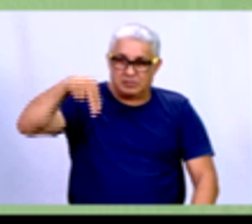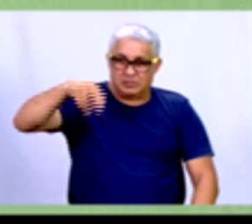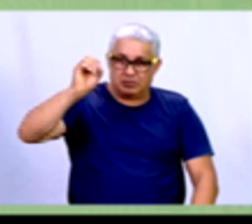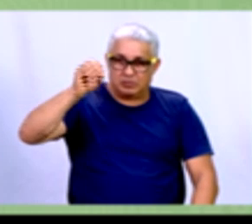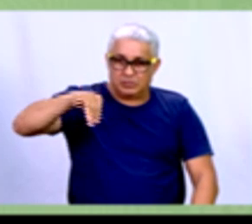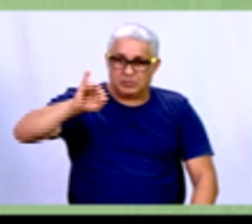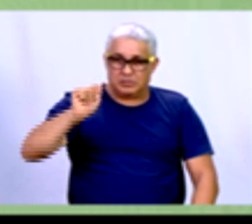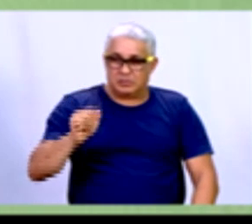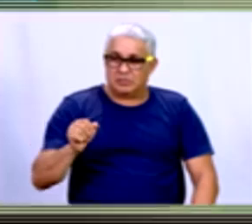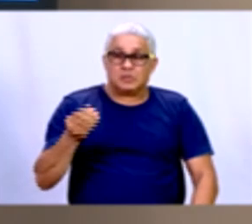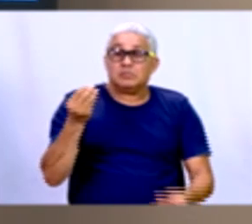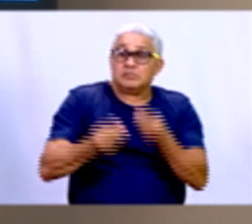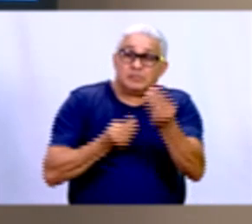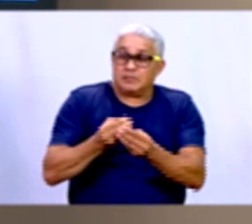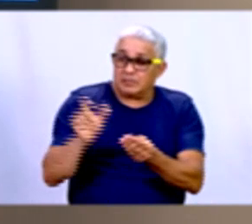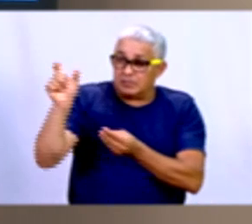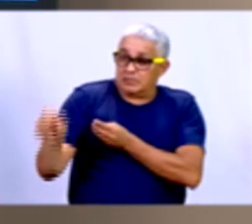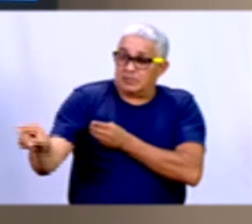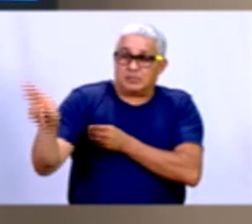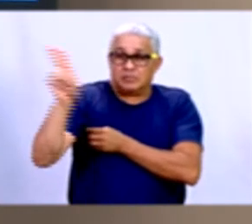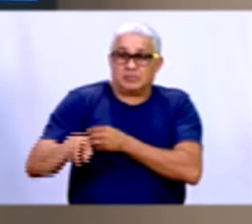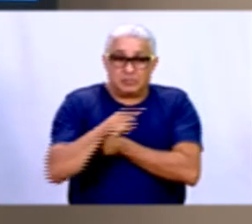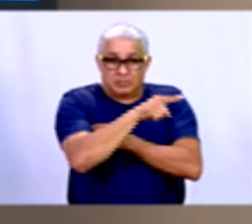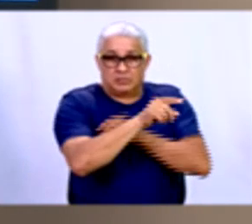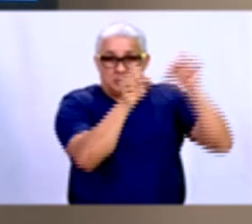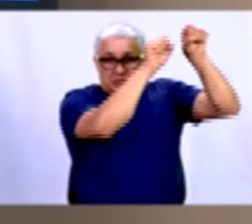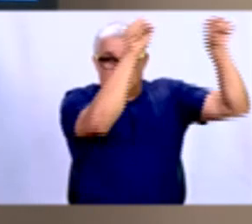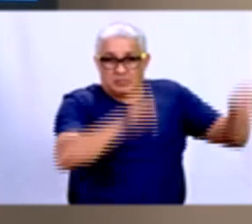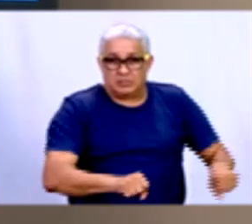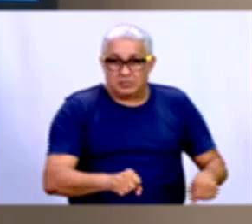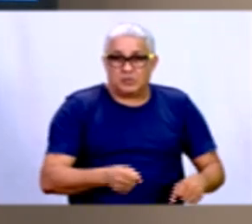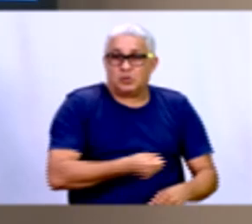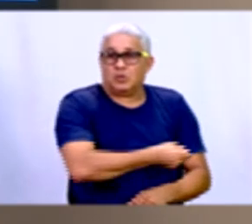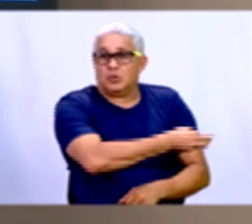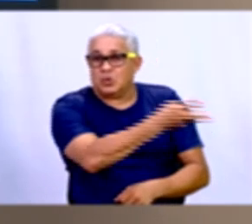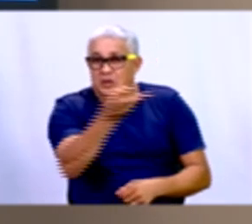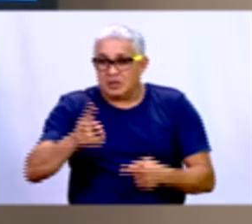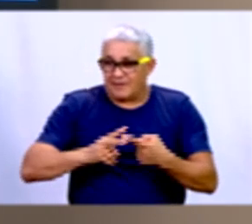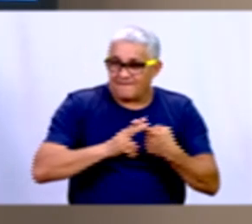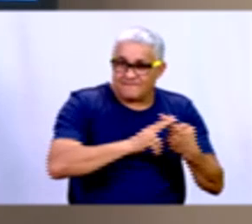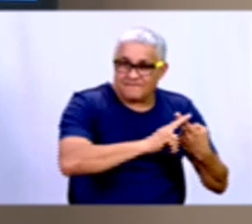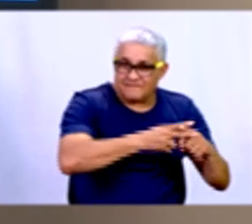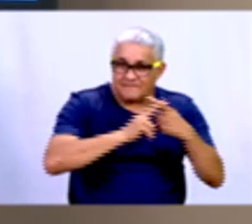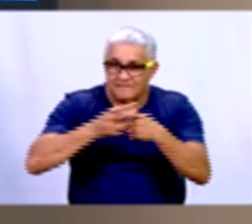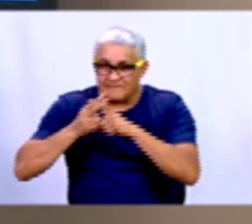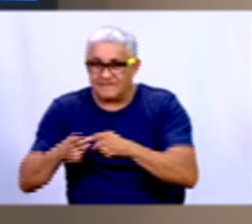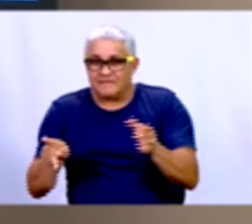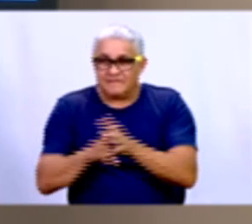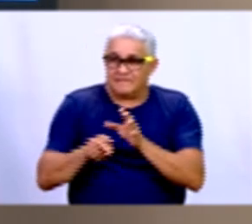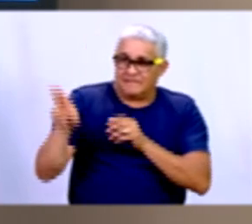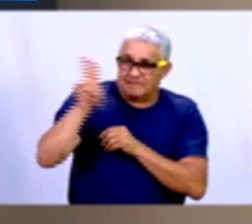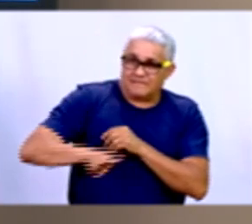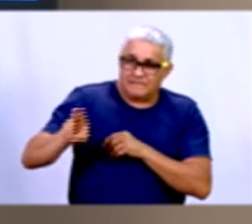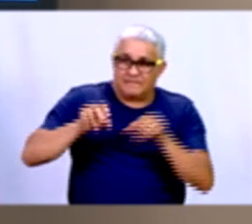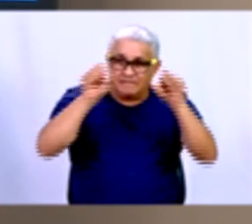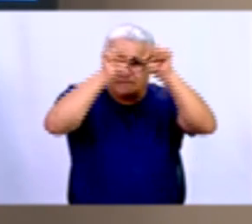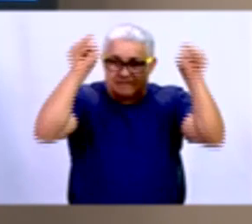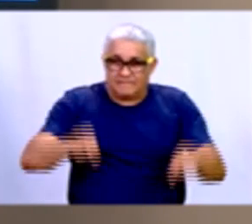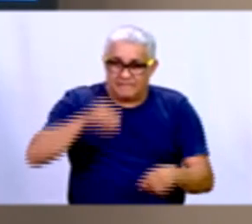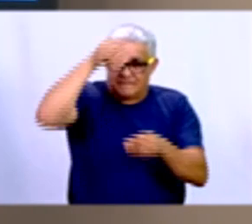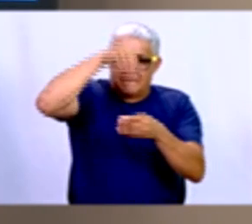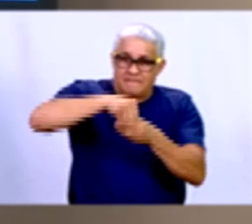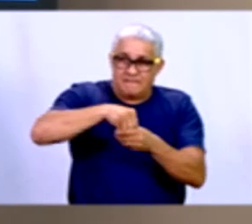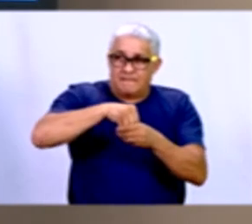usuário vai utilizar esse sistema, envolve quais são as ferramentas que vão ser utilizadas para facilitar o uso do sistema,